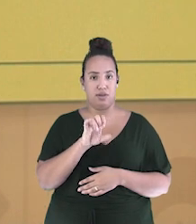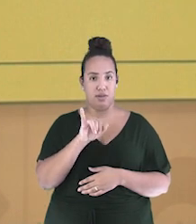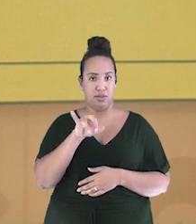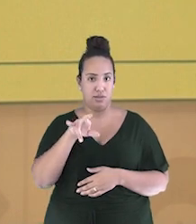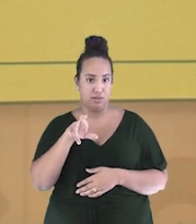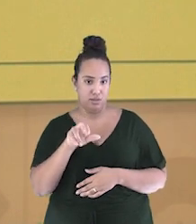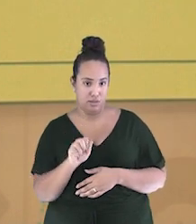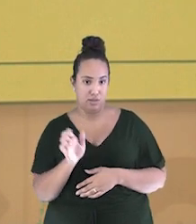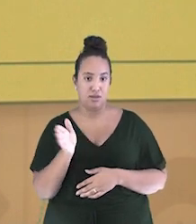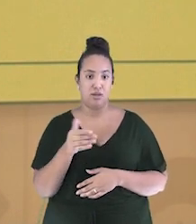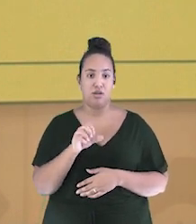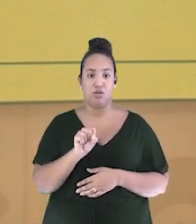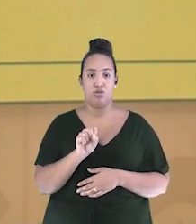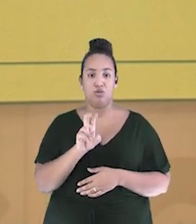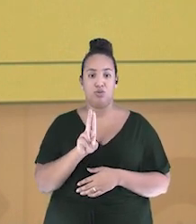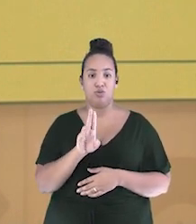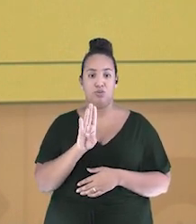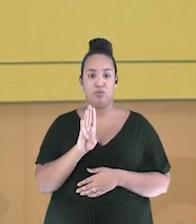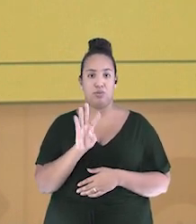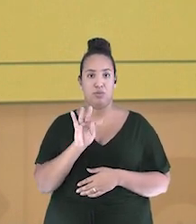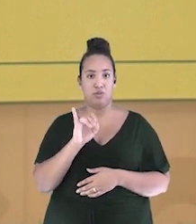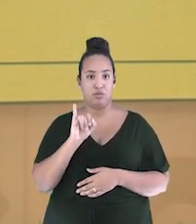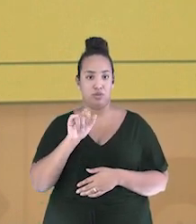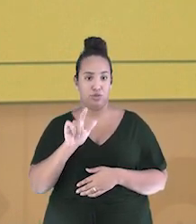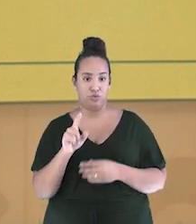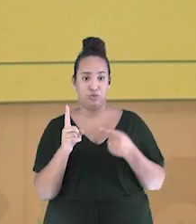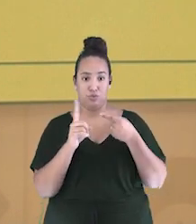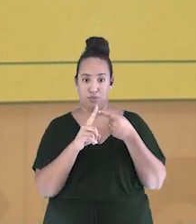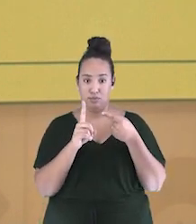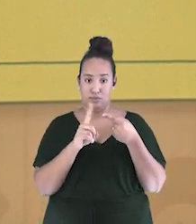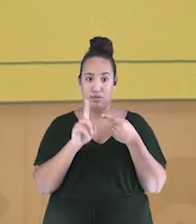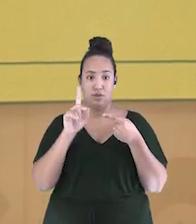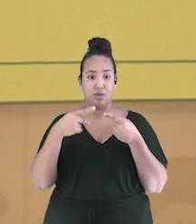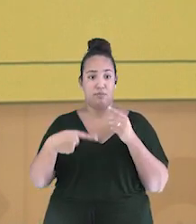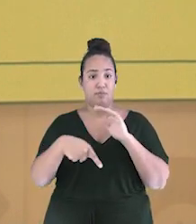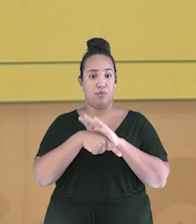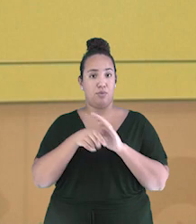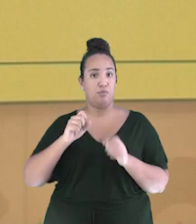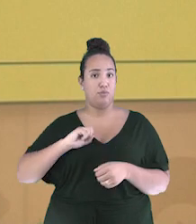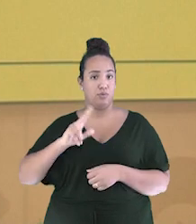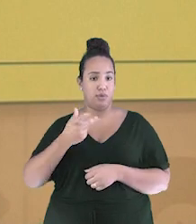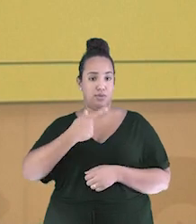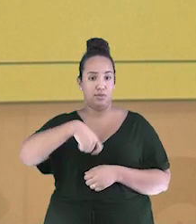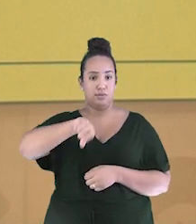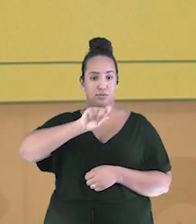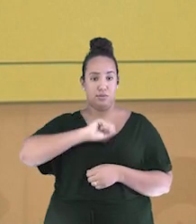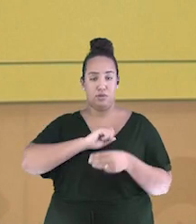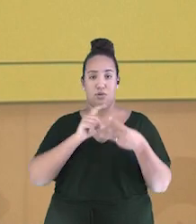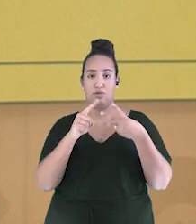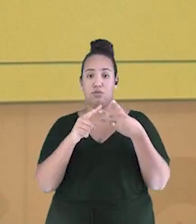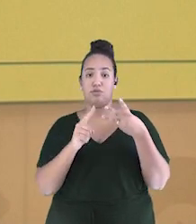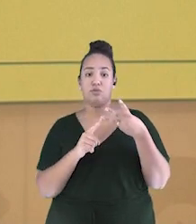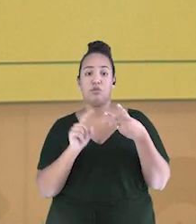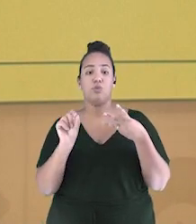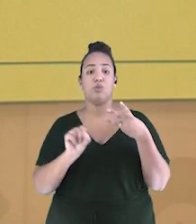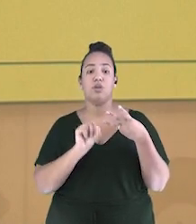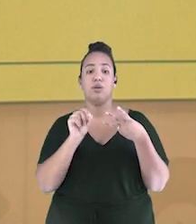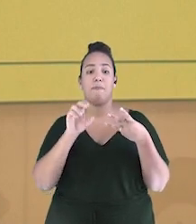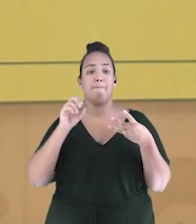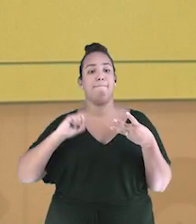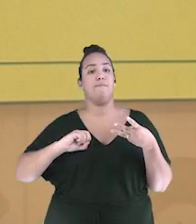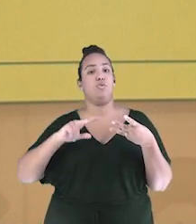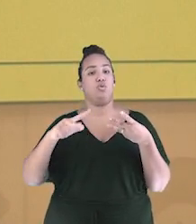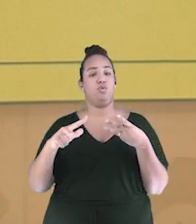Sarmento é de origem portuguesa e espanhola. Ferreira e Subtil são de origem portuguesa. Isso nos